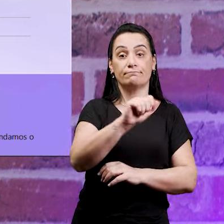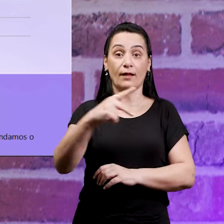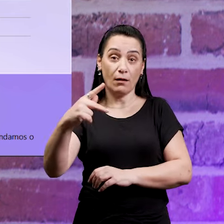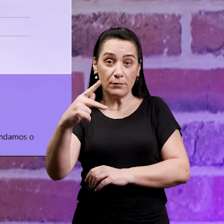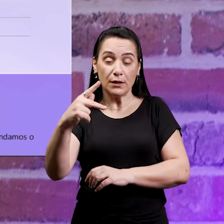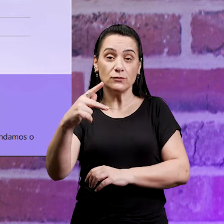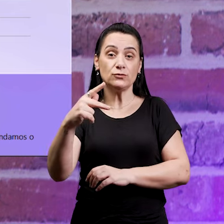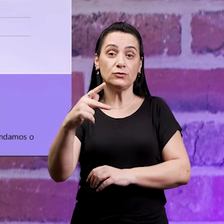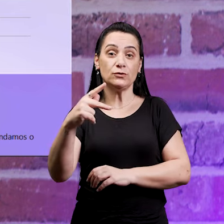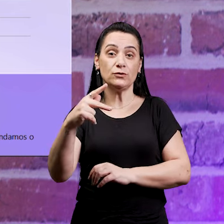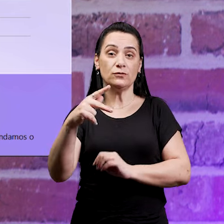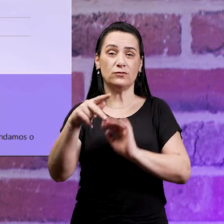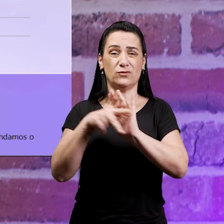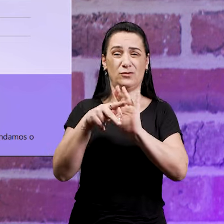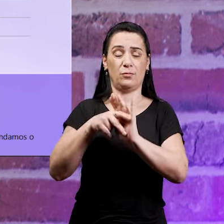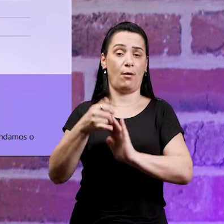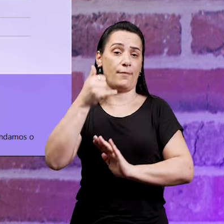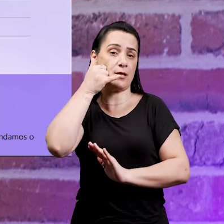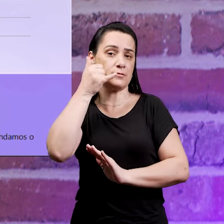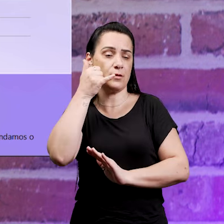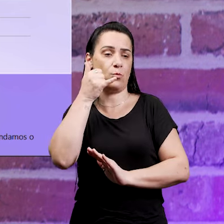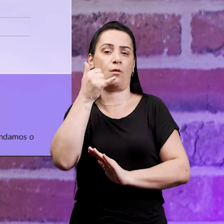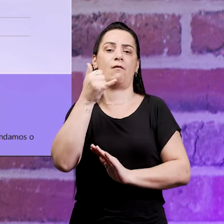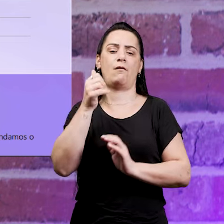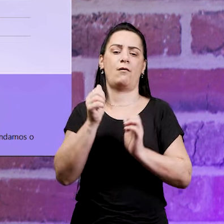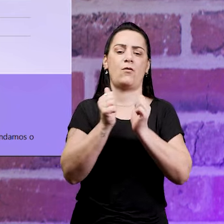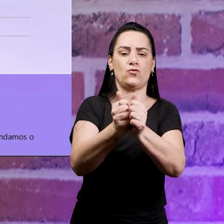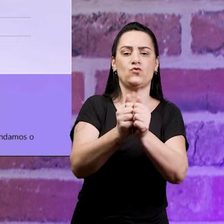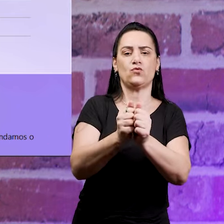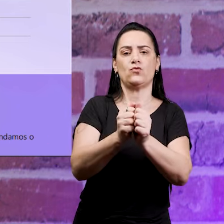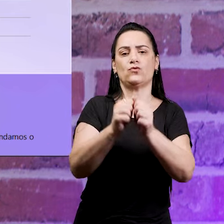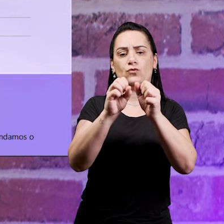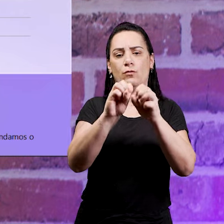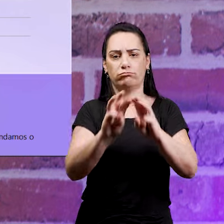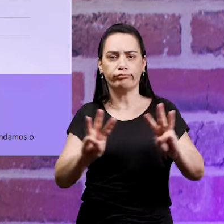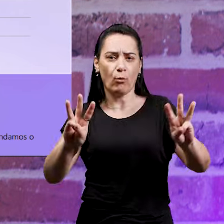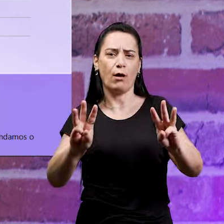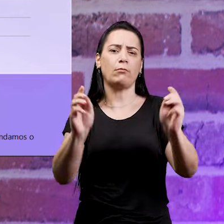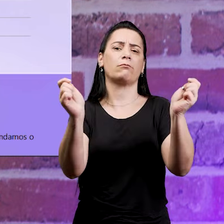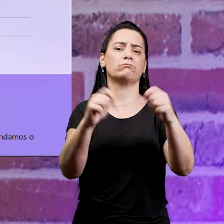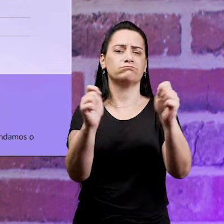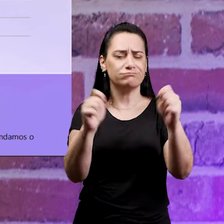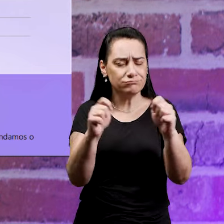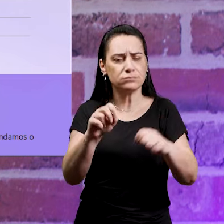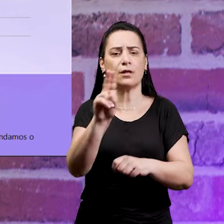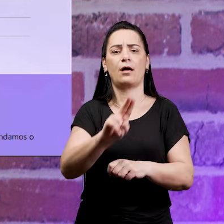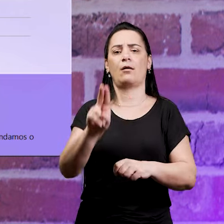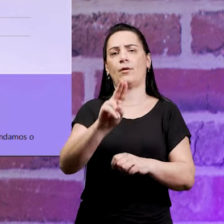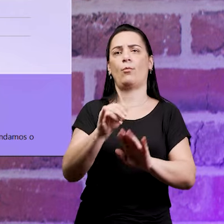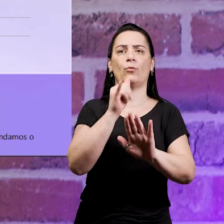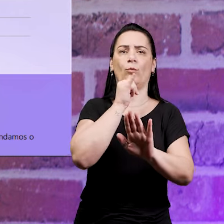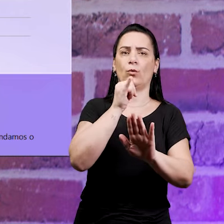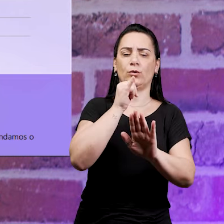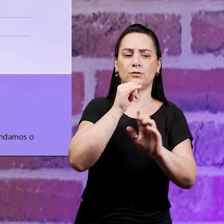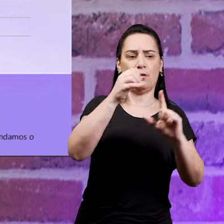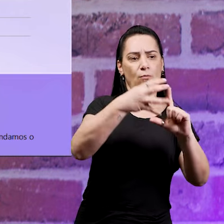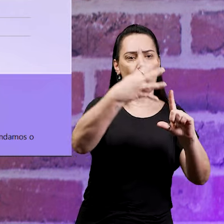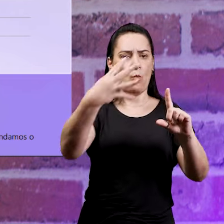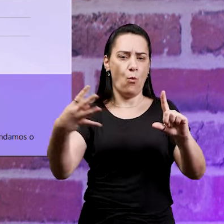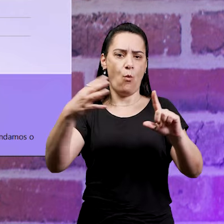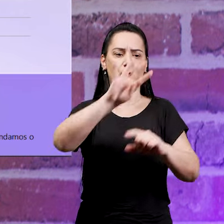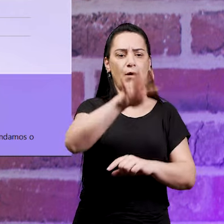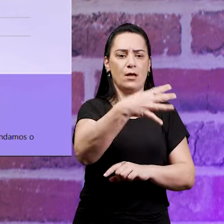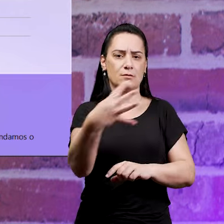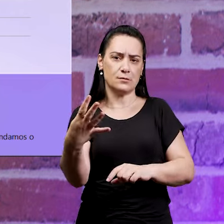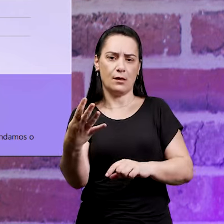utilizar os aplicativos móveis, né? E também os aplicativos web sem nenhum problema. Então, se alguém manda para você um Excel, um